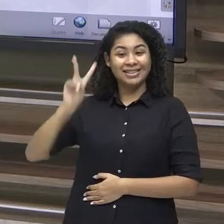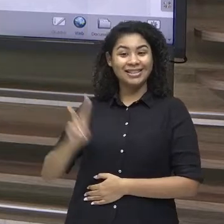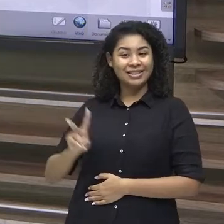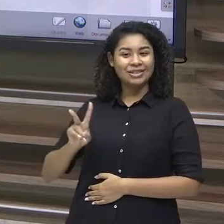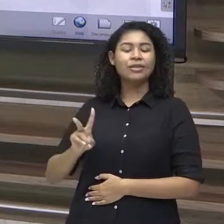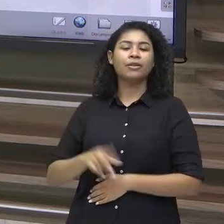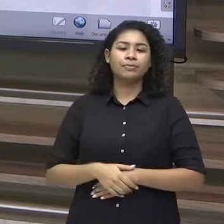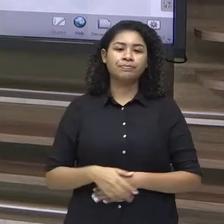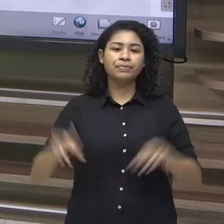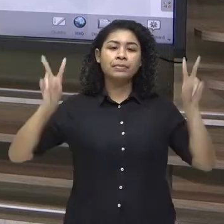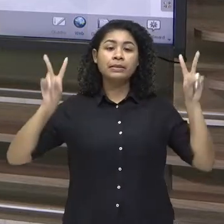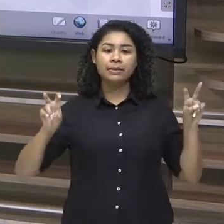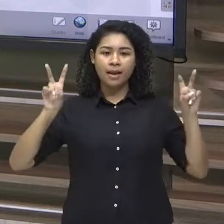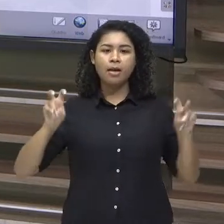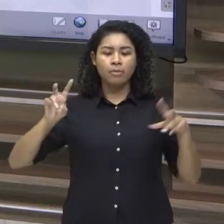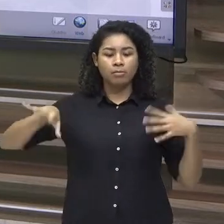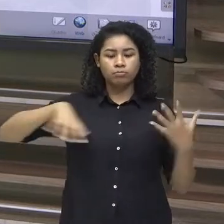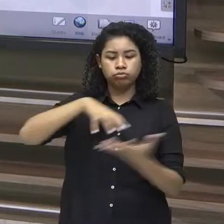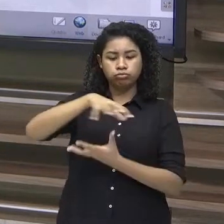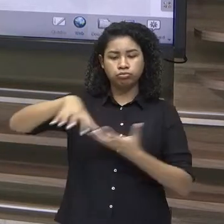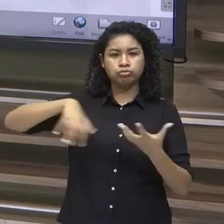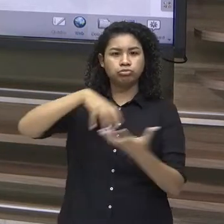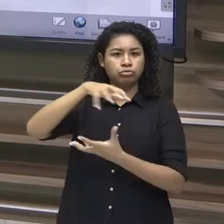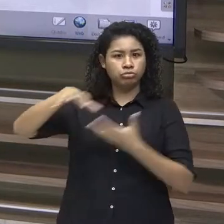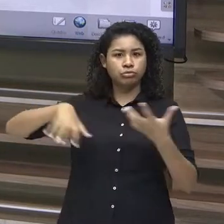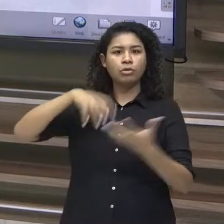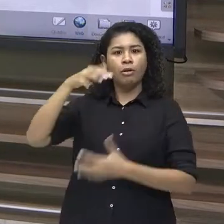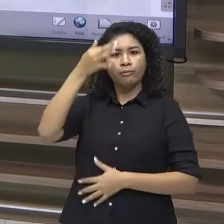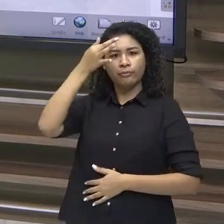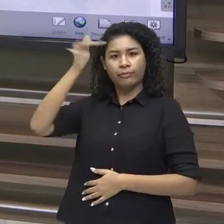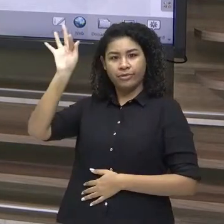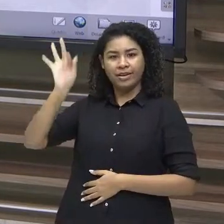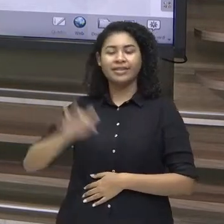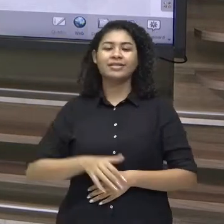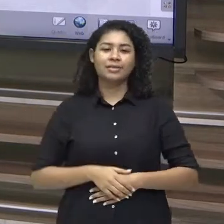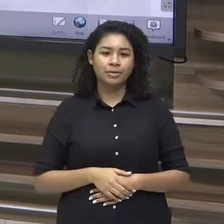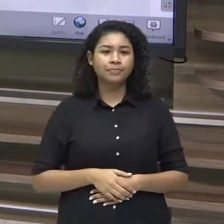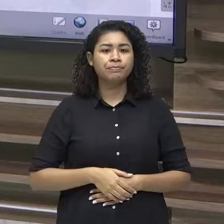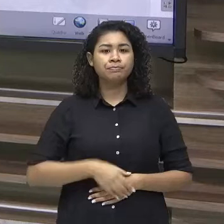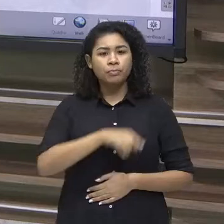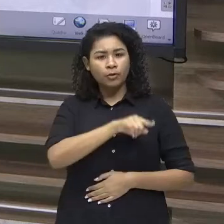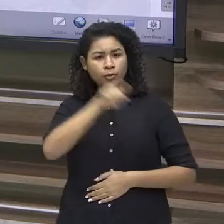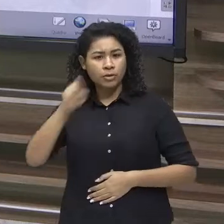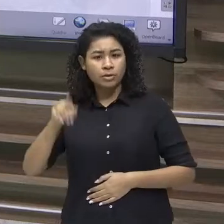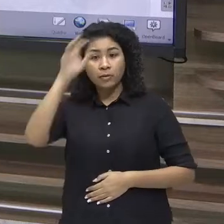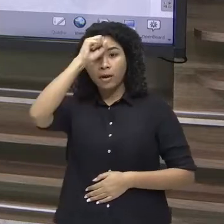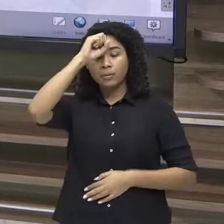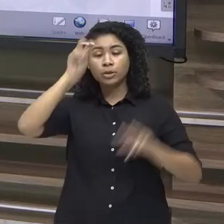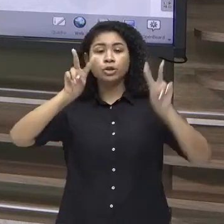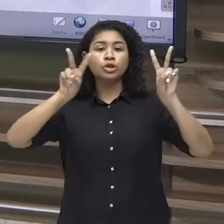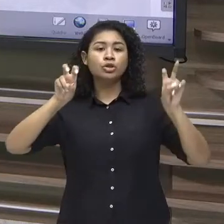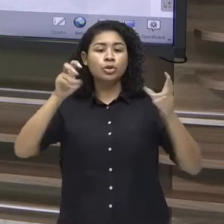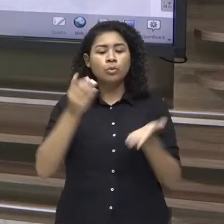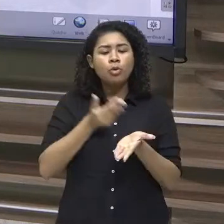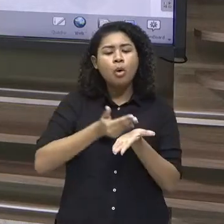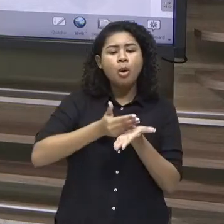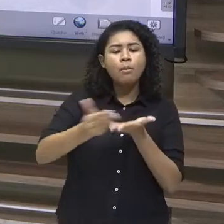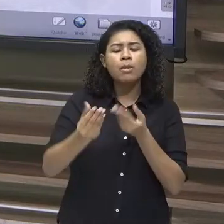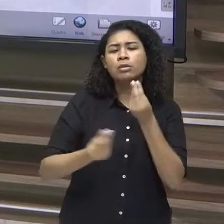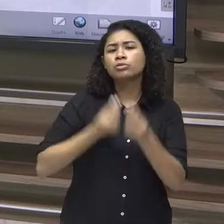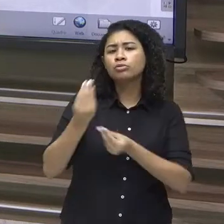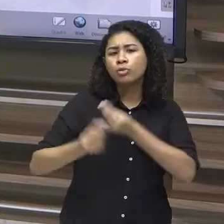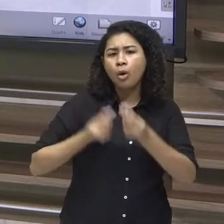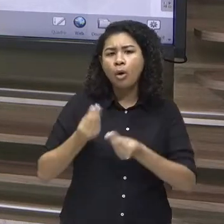Revolução Francesa. A gente vai começar a entender a origem da Revolução, como é que se deu, quais foram os motivos para esse